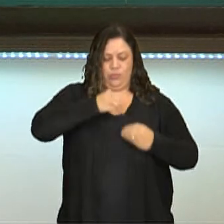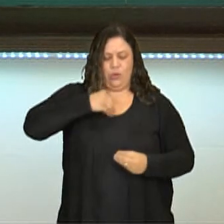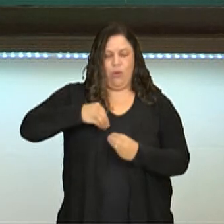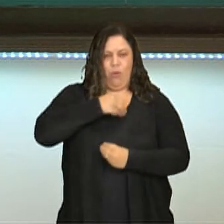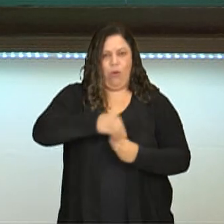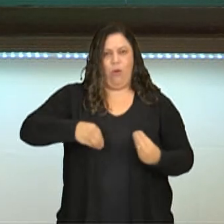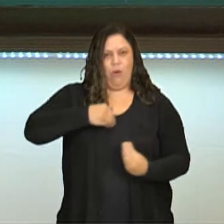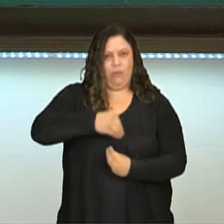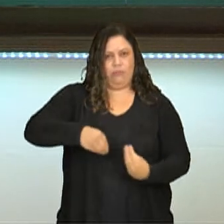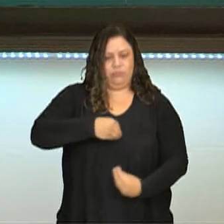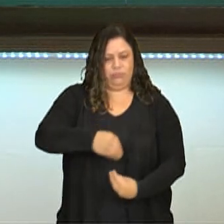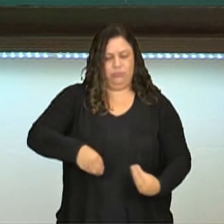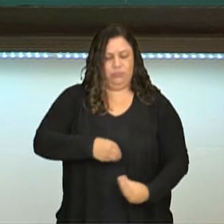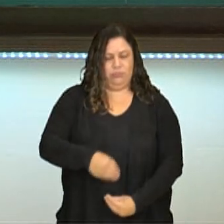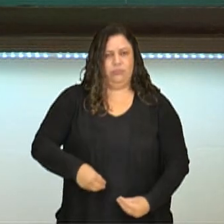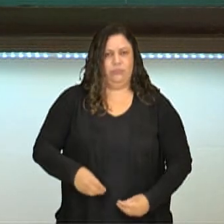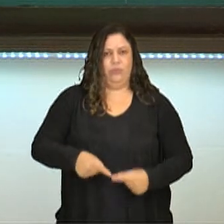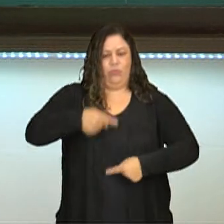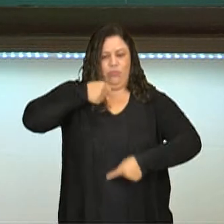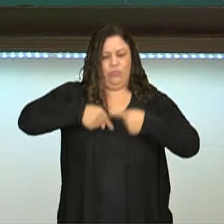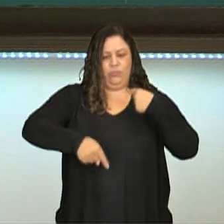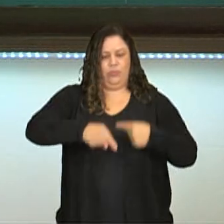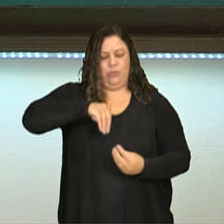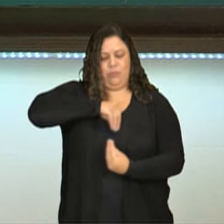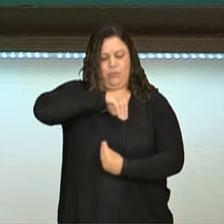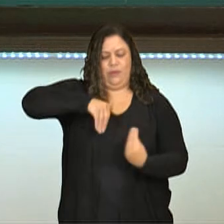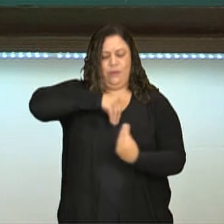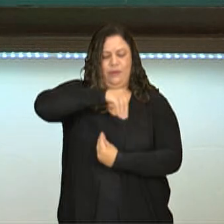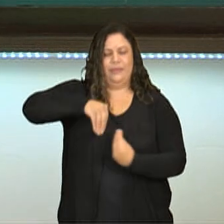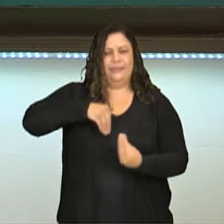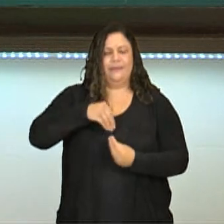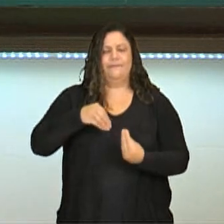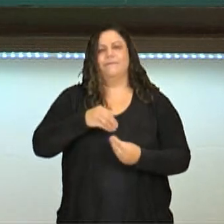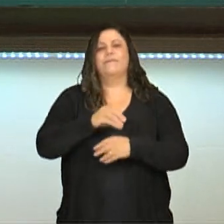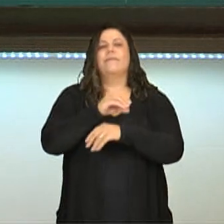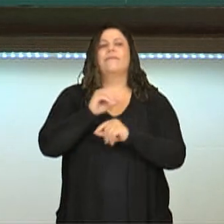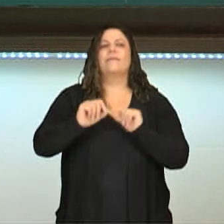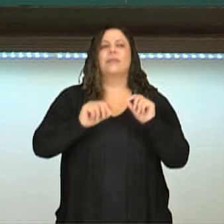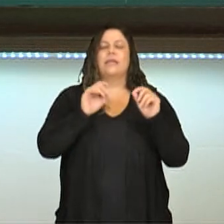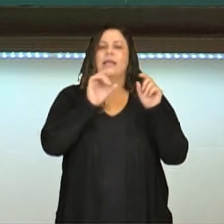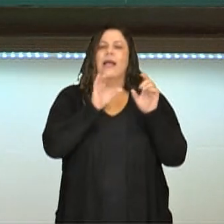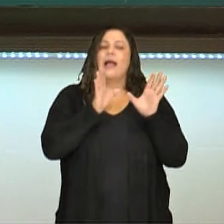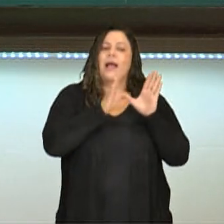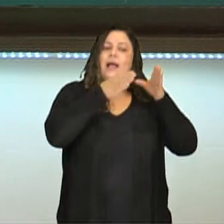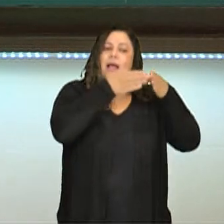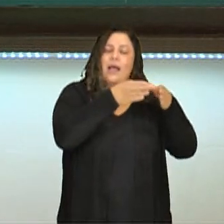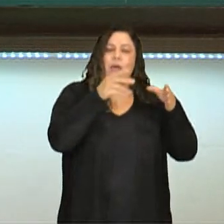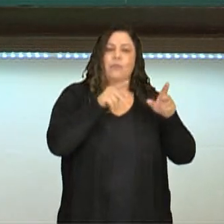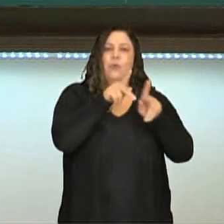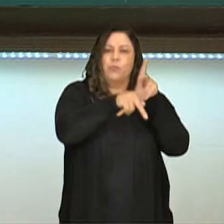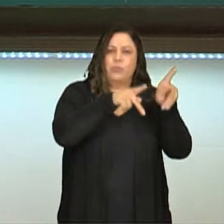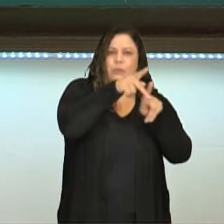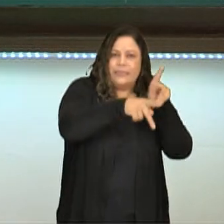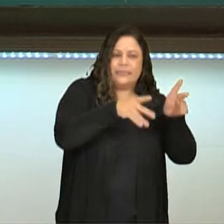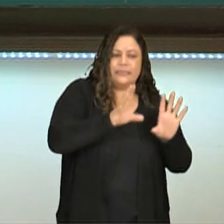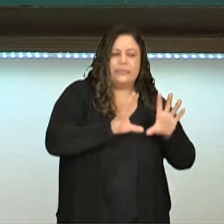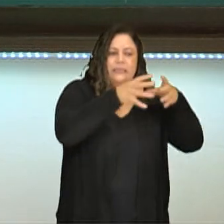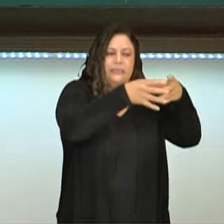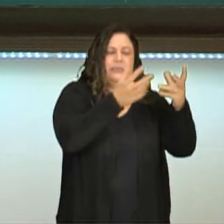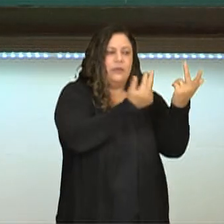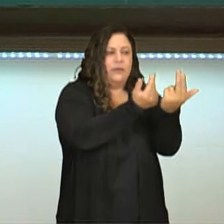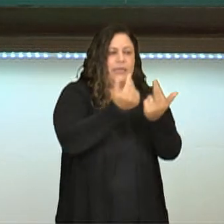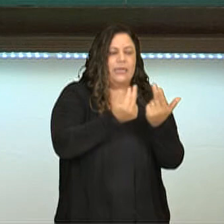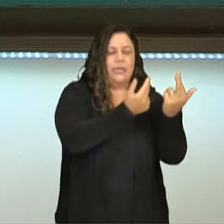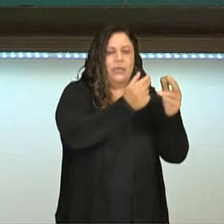formam sistemas que vão formar o organismo. O organismo, o conjunto de organismos da mesma espécie formam uma população que convive